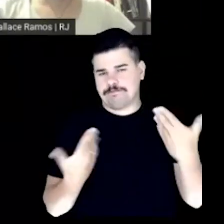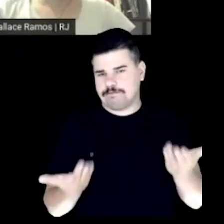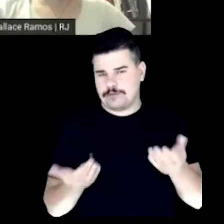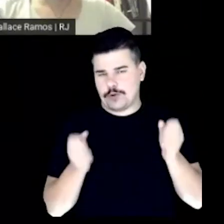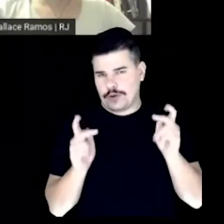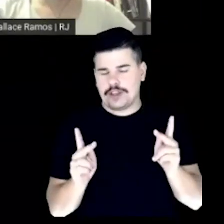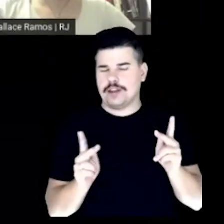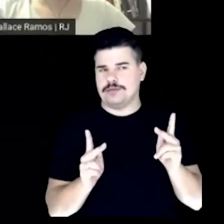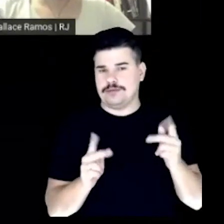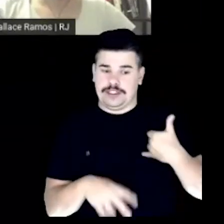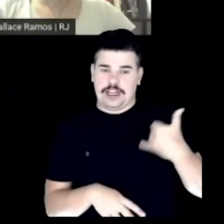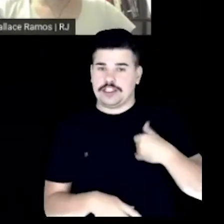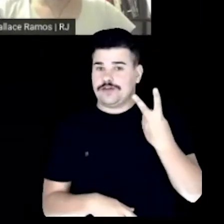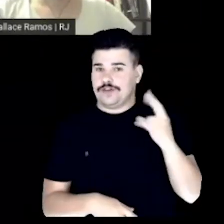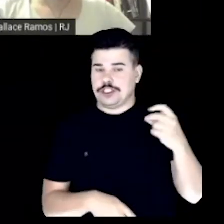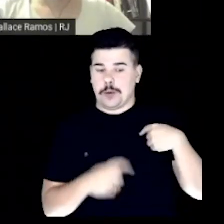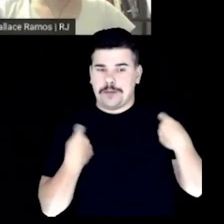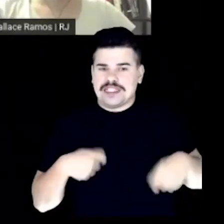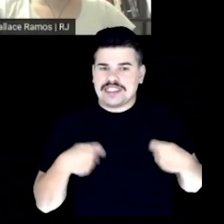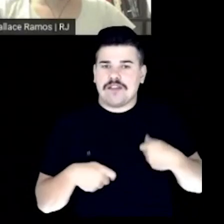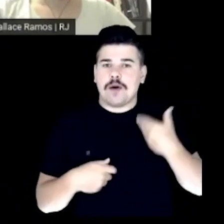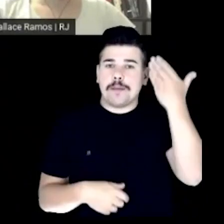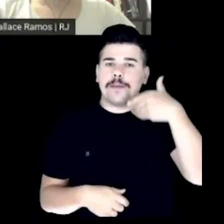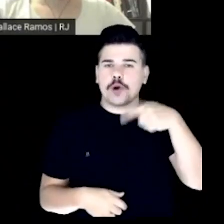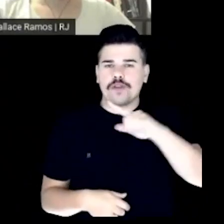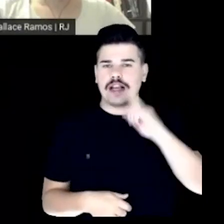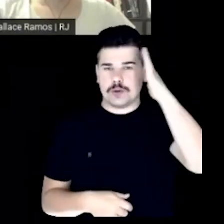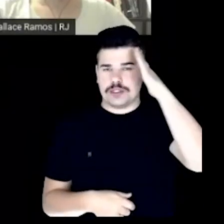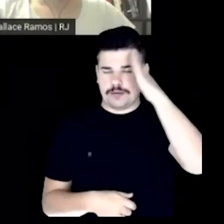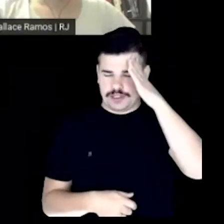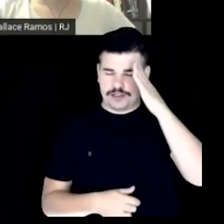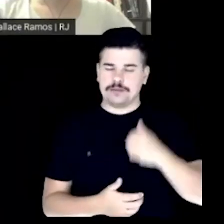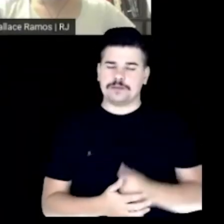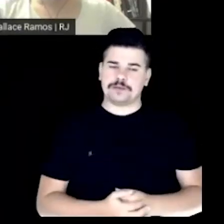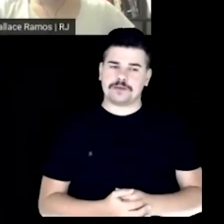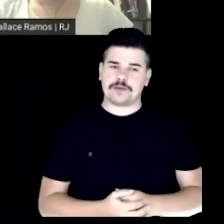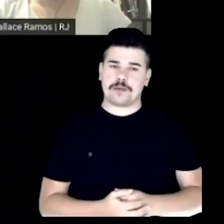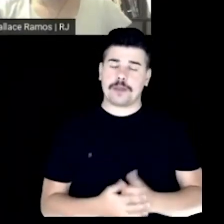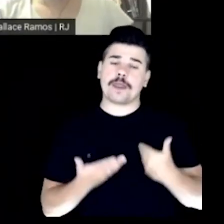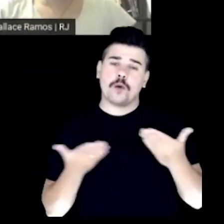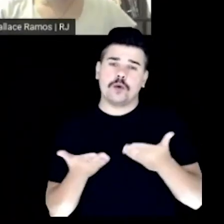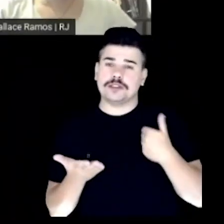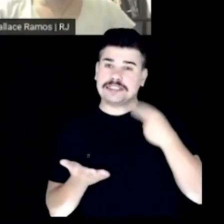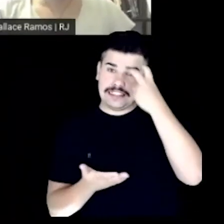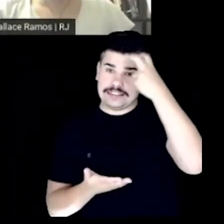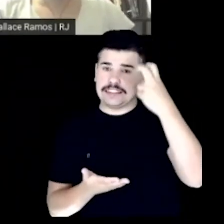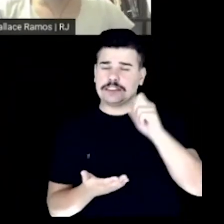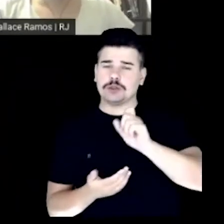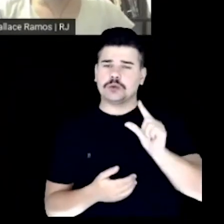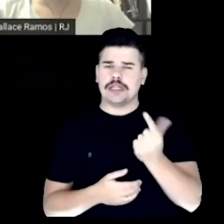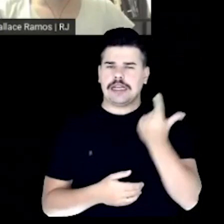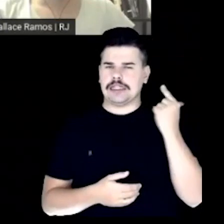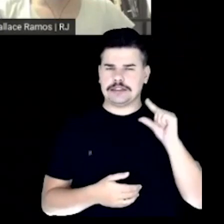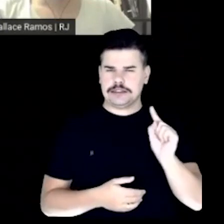enfim, nenhum problema. A Luísa de 20 anos precisava fazer aquilo. E eu continuo tendo 20 e tantos anos, então... não que eu seja muito